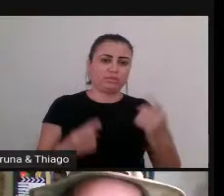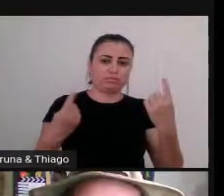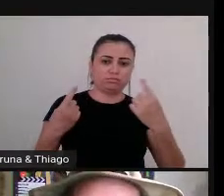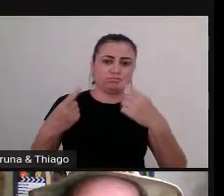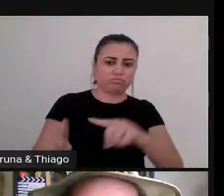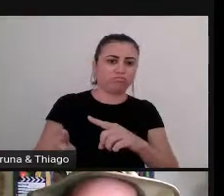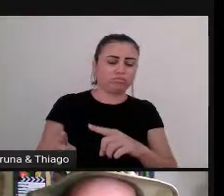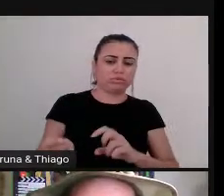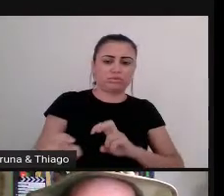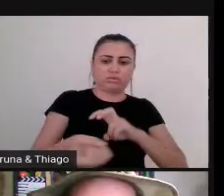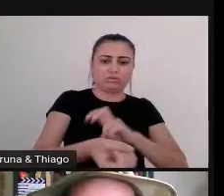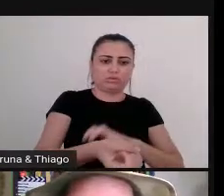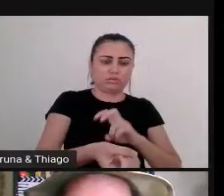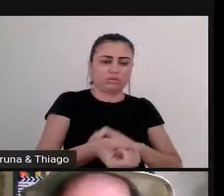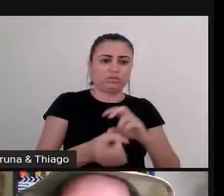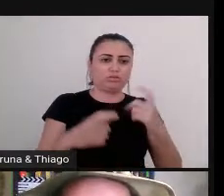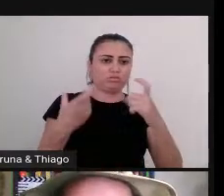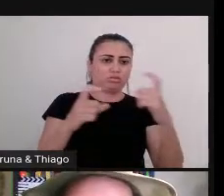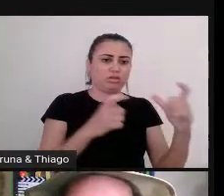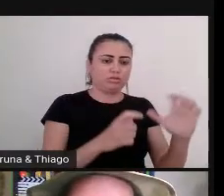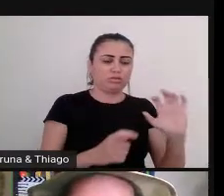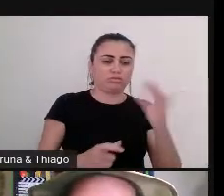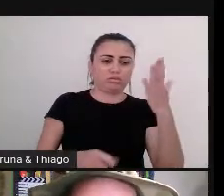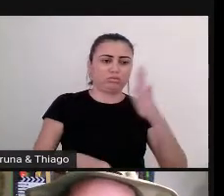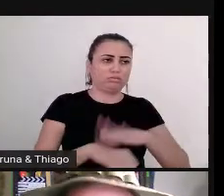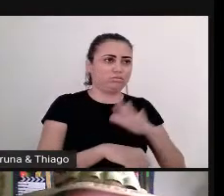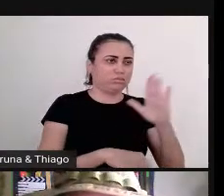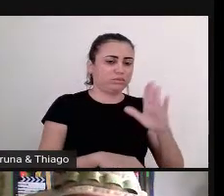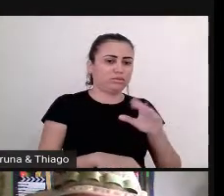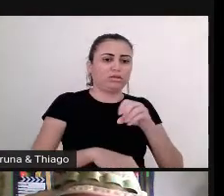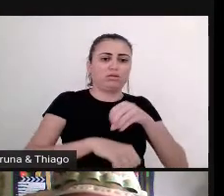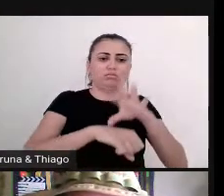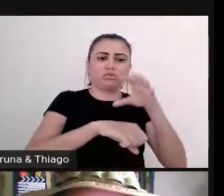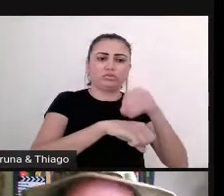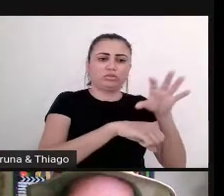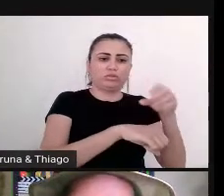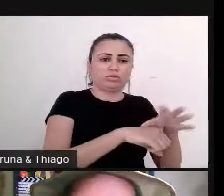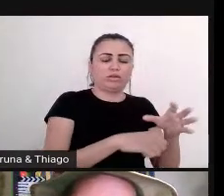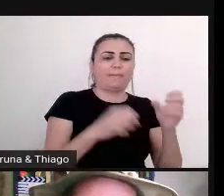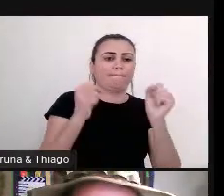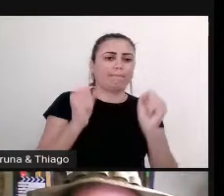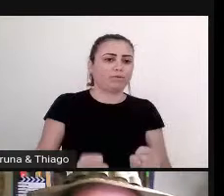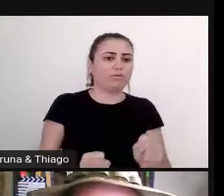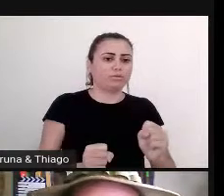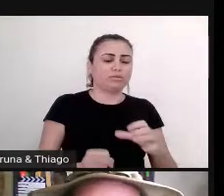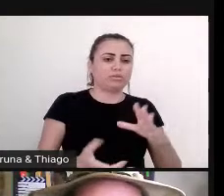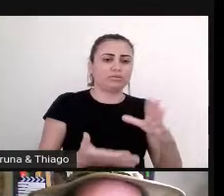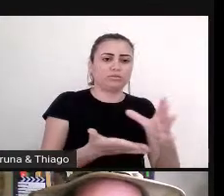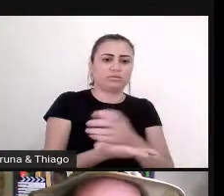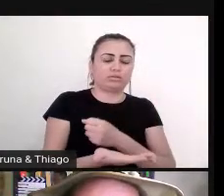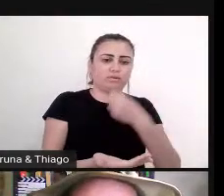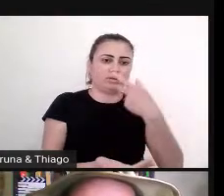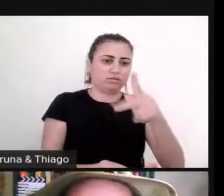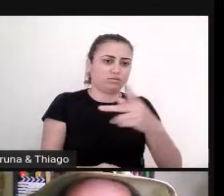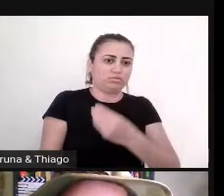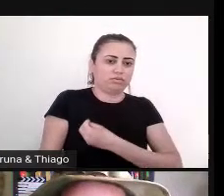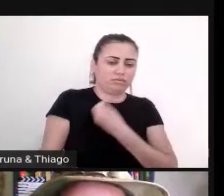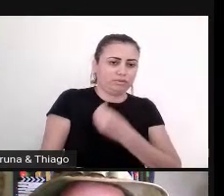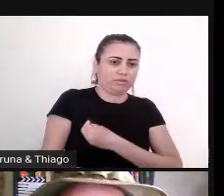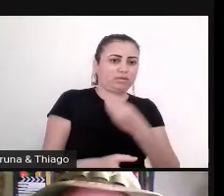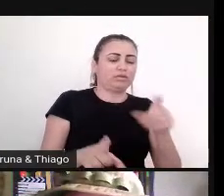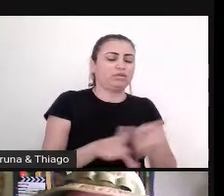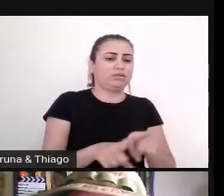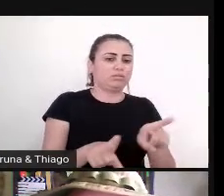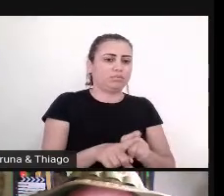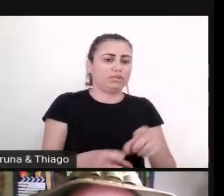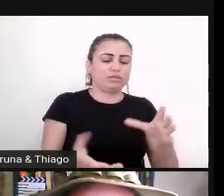para as perguntas. Dicas que podem salvar a sua vida, ou você pode salvar alguém. Não tente tratar a vítima